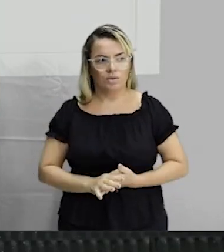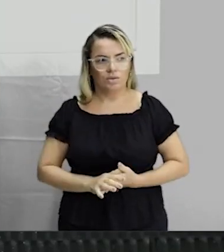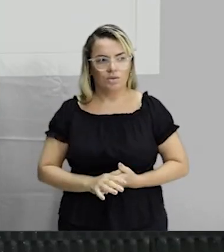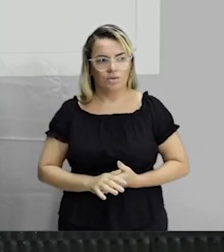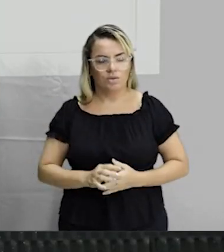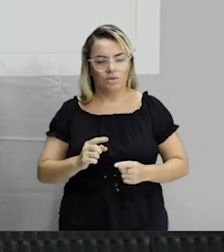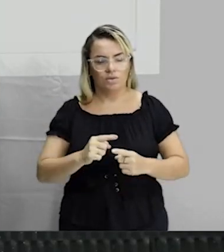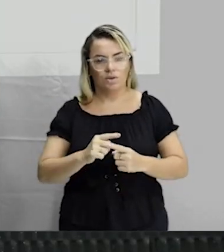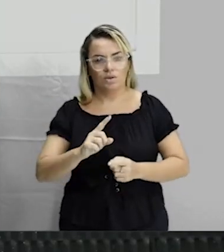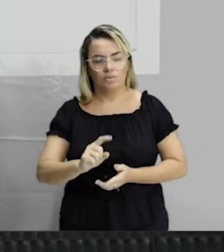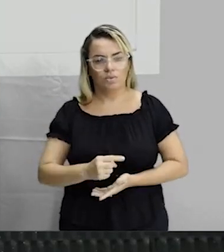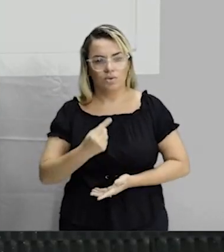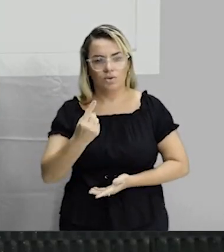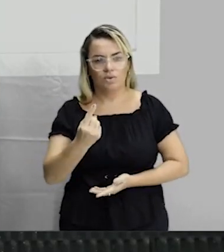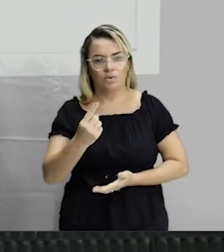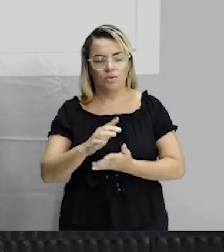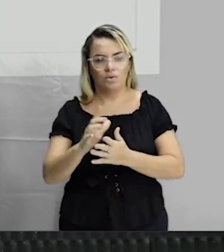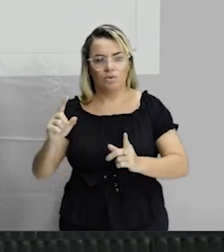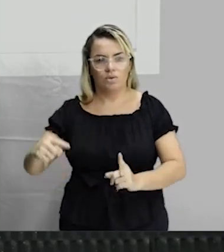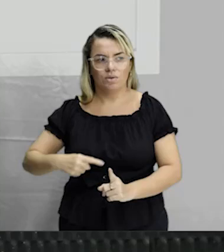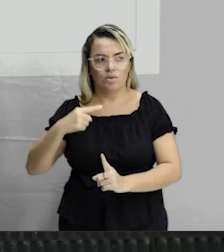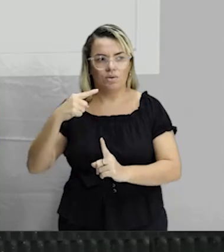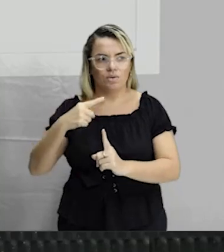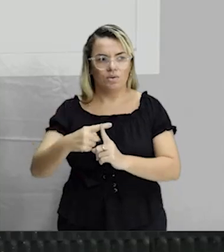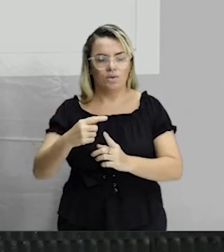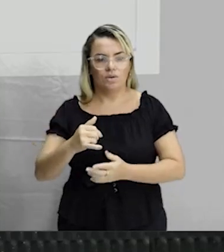mais a taxa de juros é o que eu quero saber.